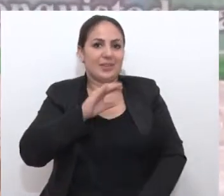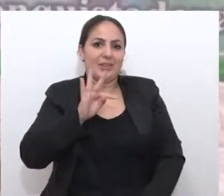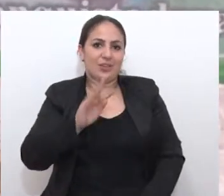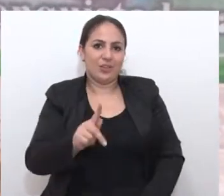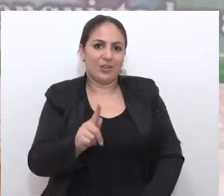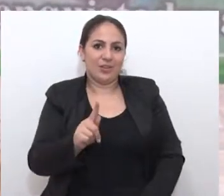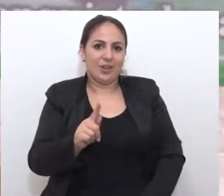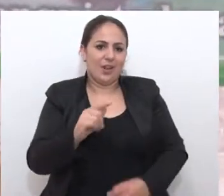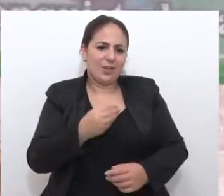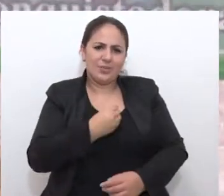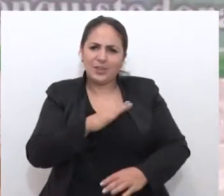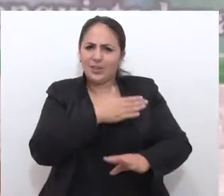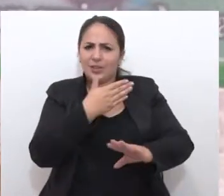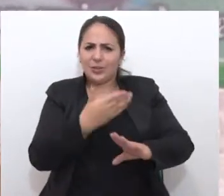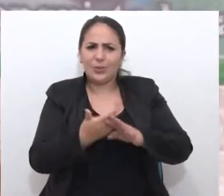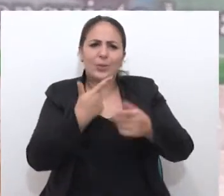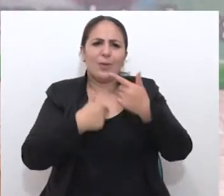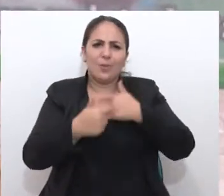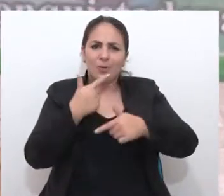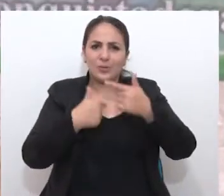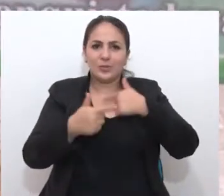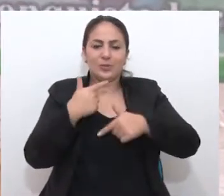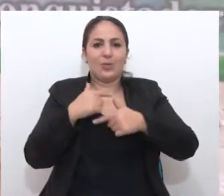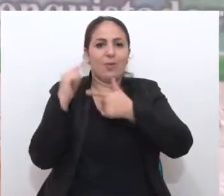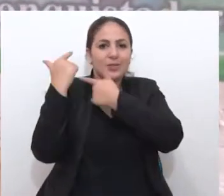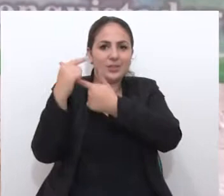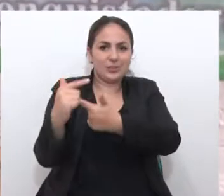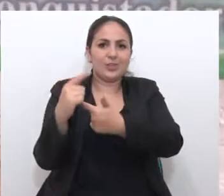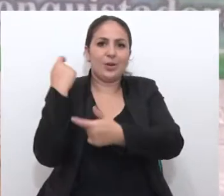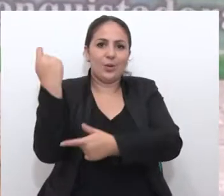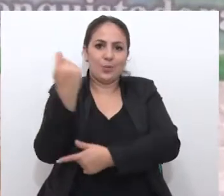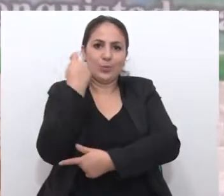Ele toda a vida gostou do tradicionalismo,